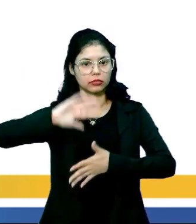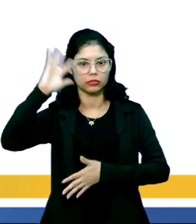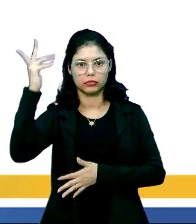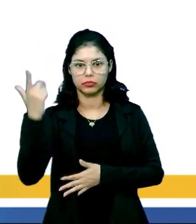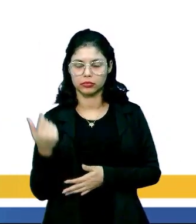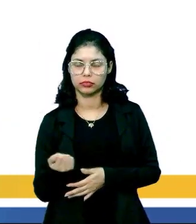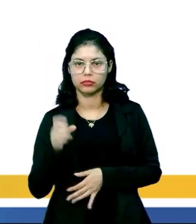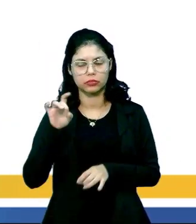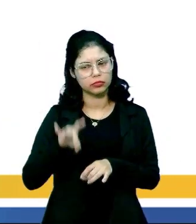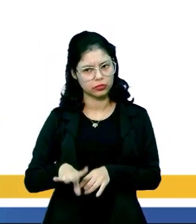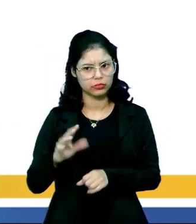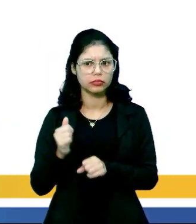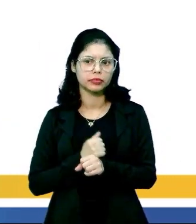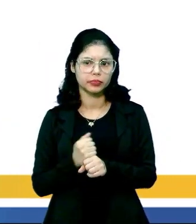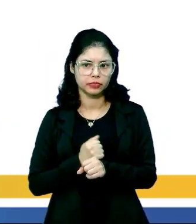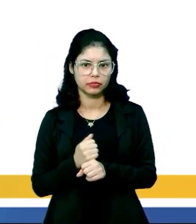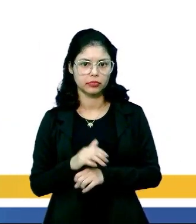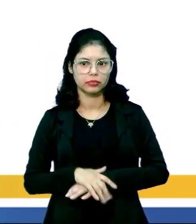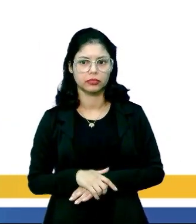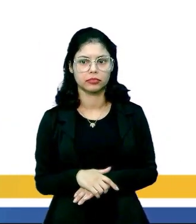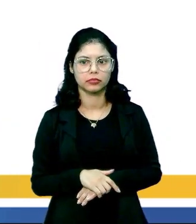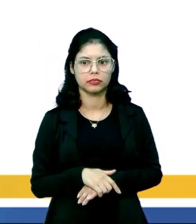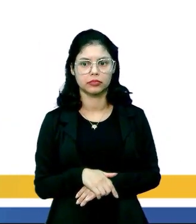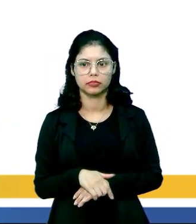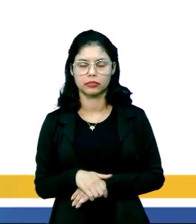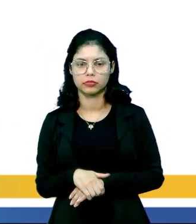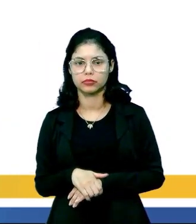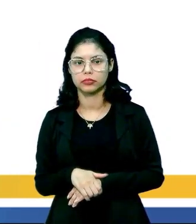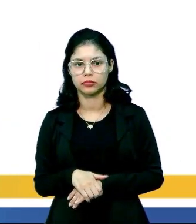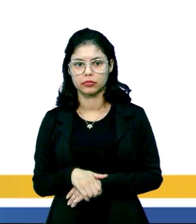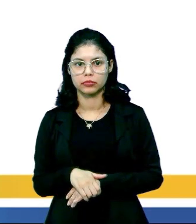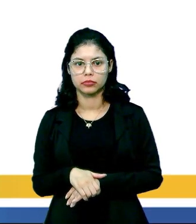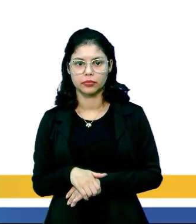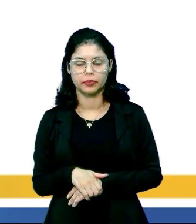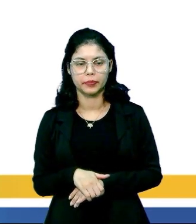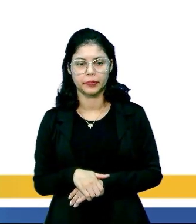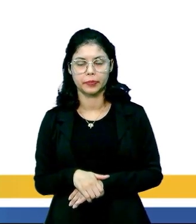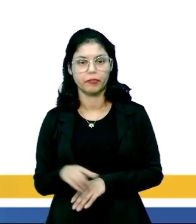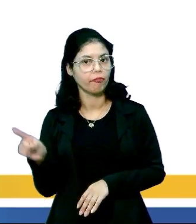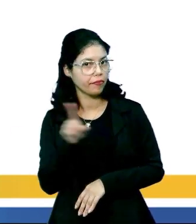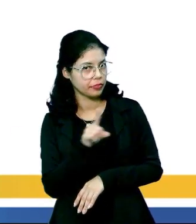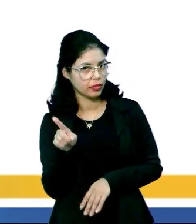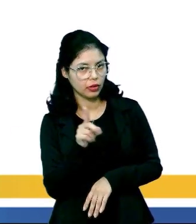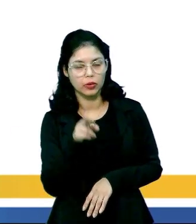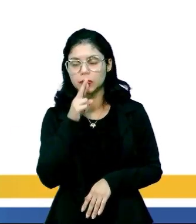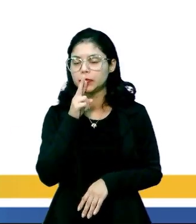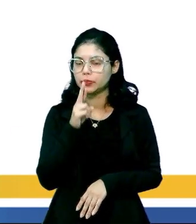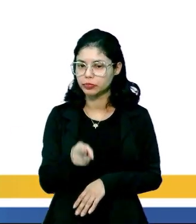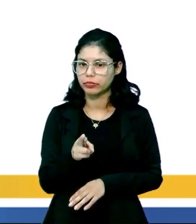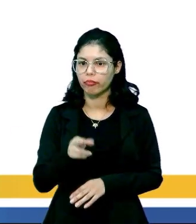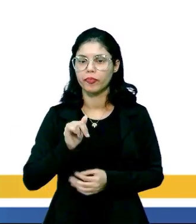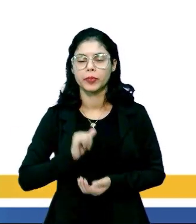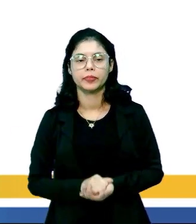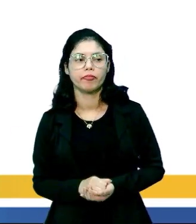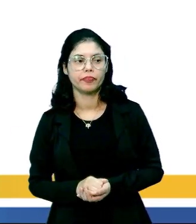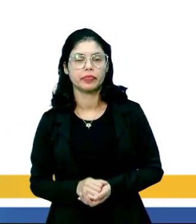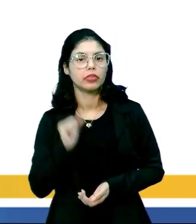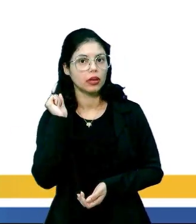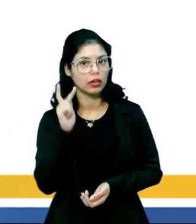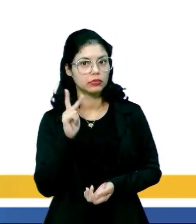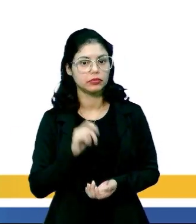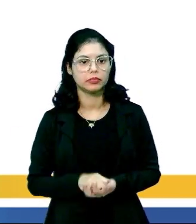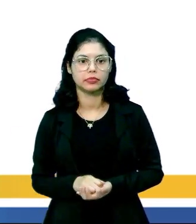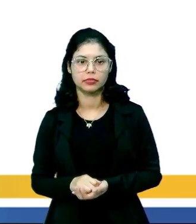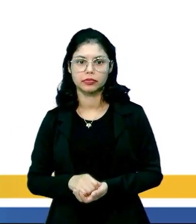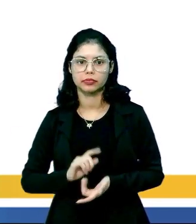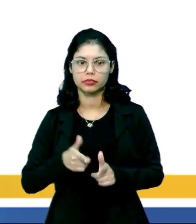estilos latinos e africanos nos últimos anos não seria a nossa resposta ok